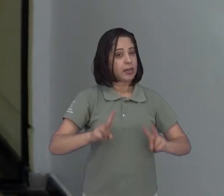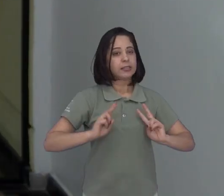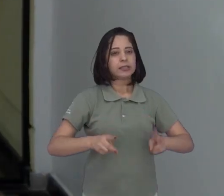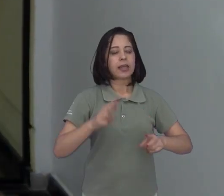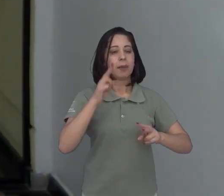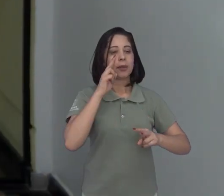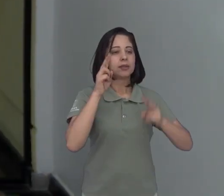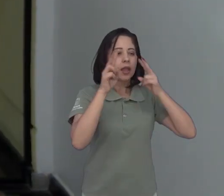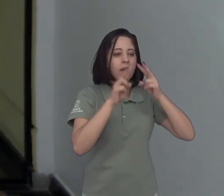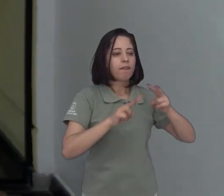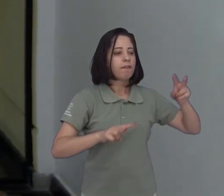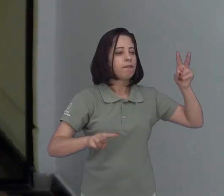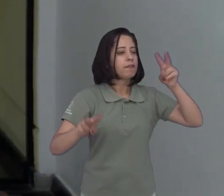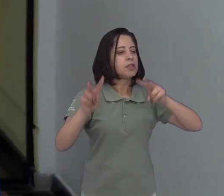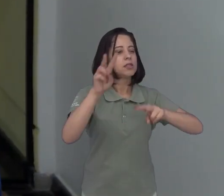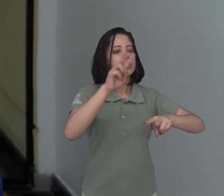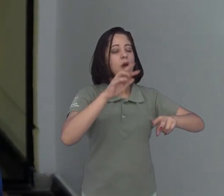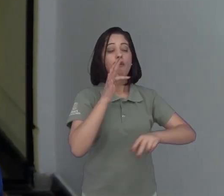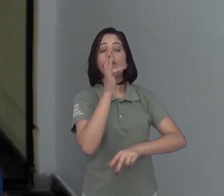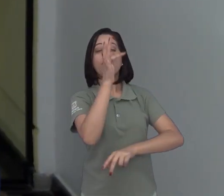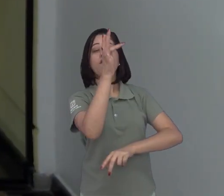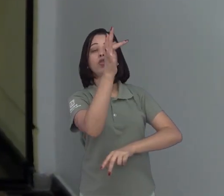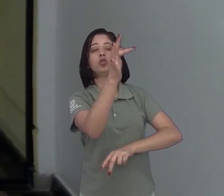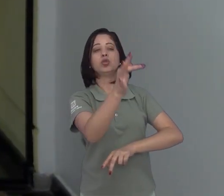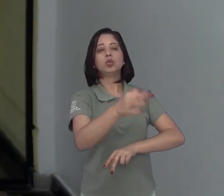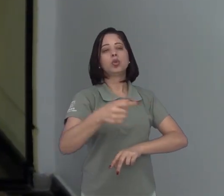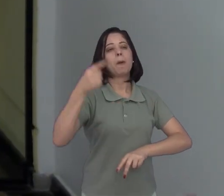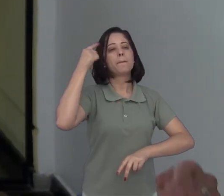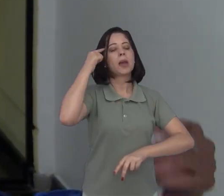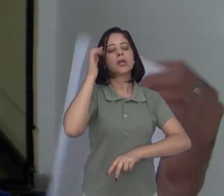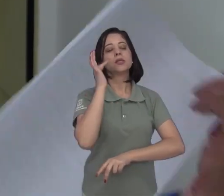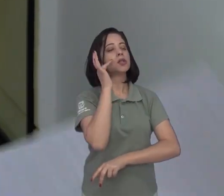frente, sempre pensou no futuro de São José,